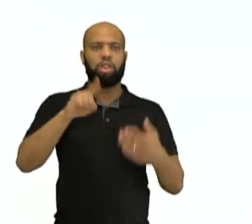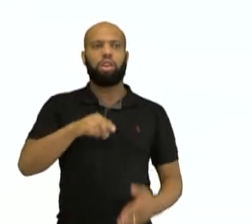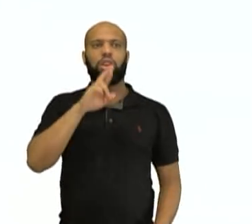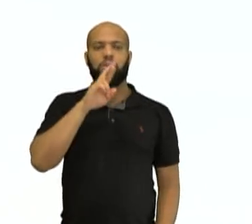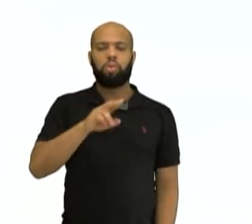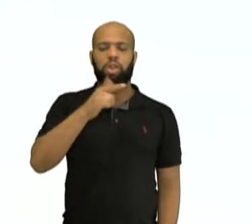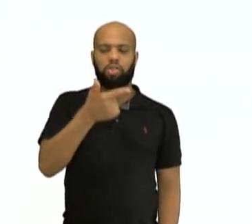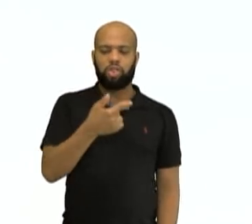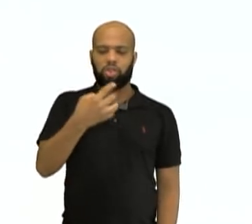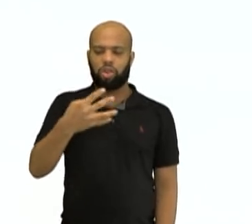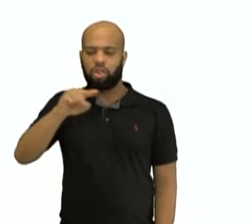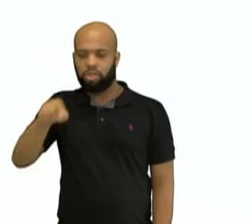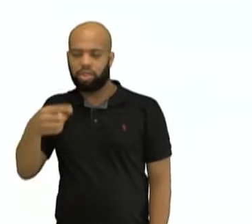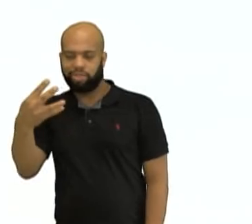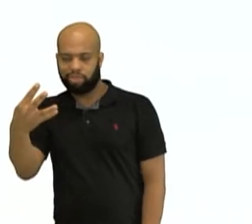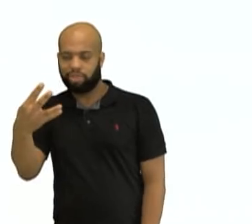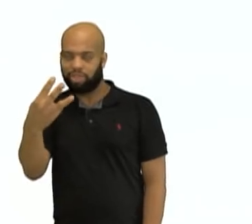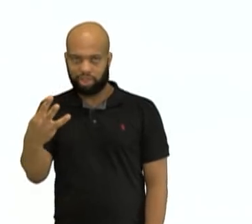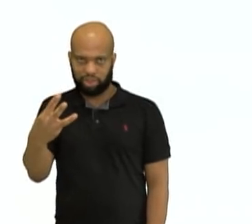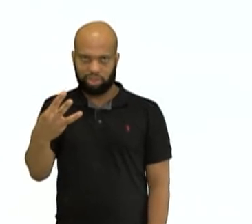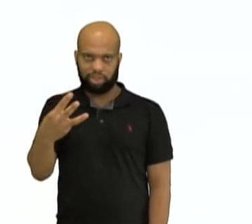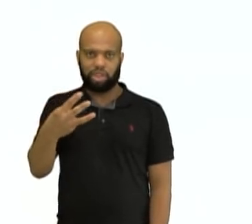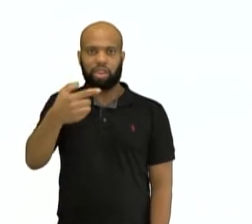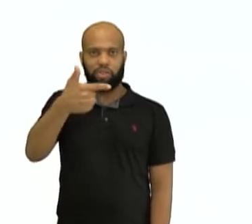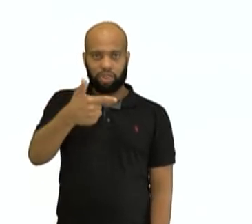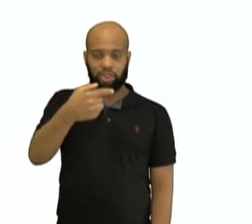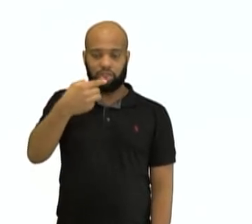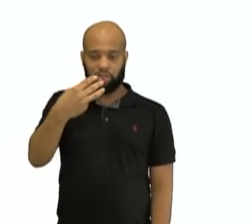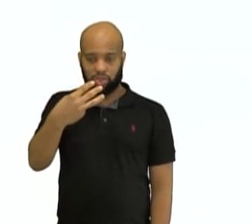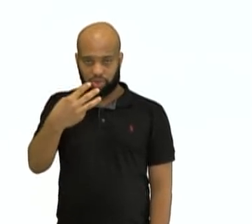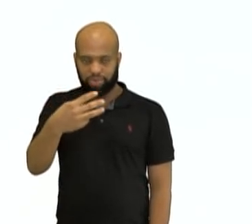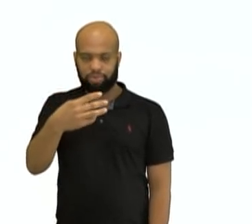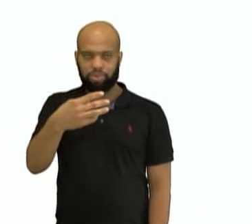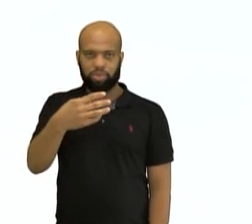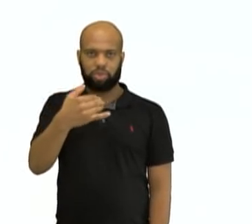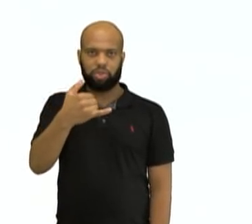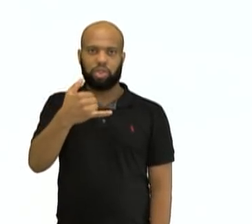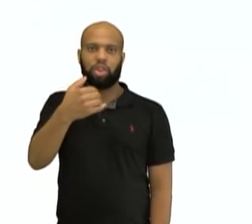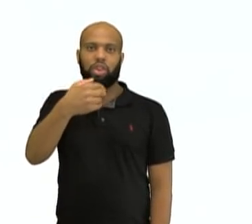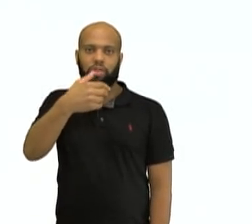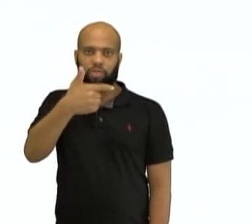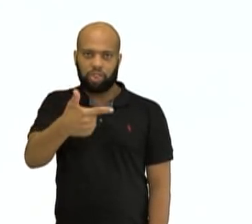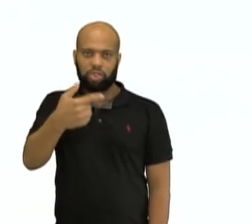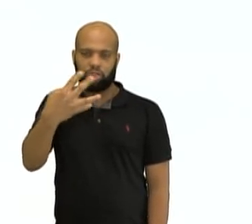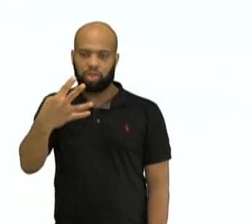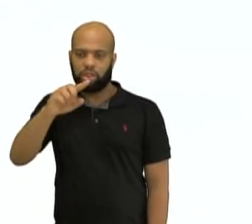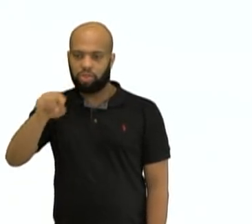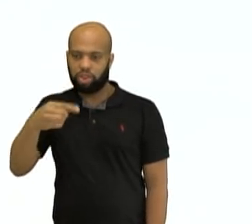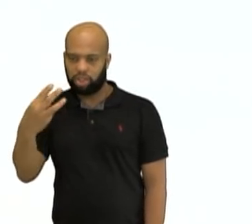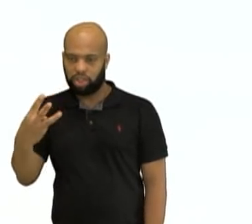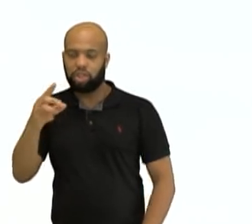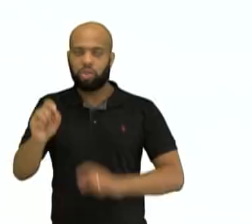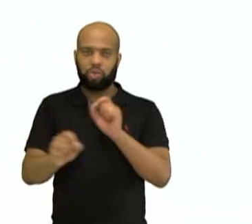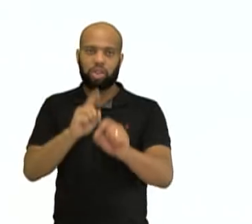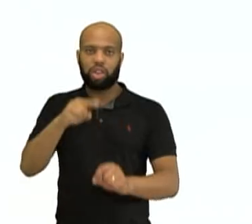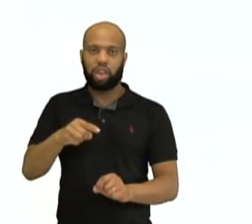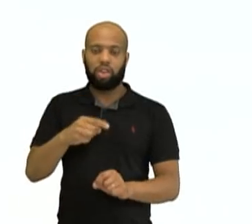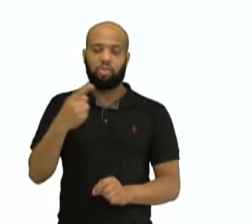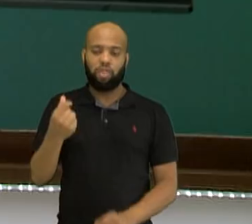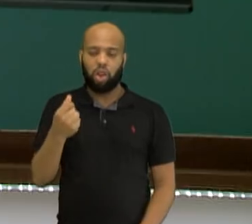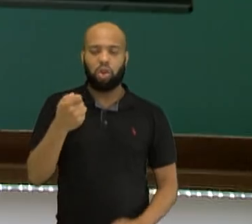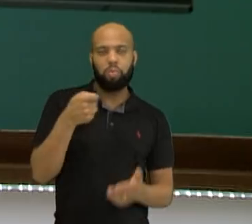fico com 24,3. Ou seja, 24,3 é o valor dos 30% de 81.